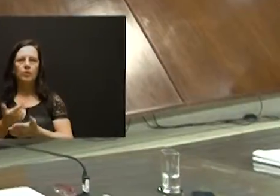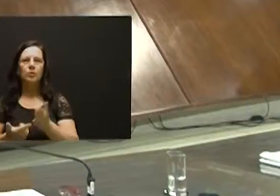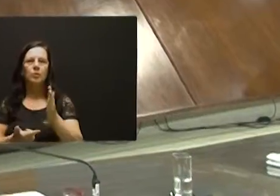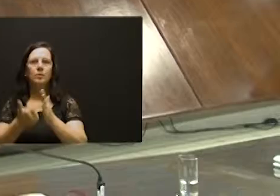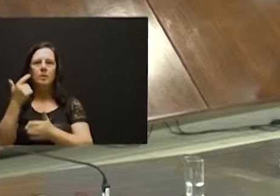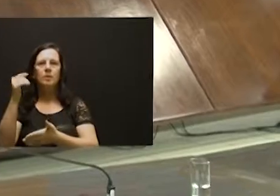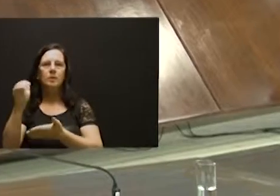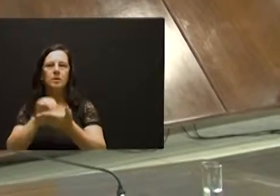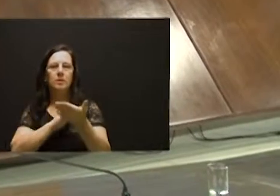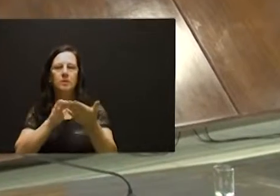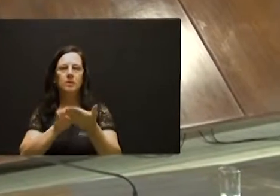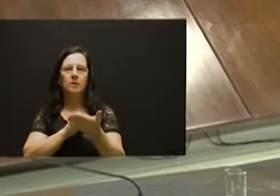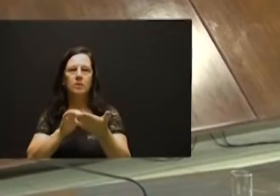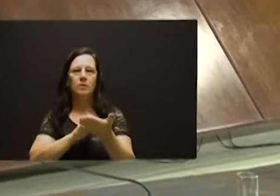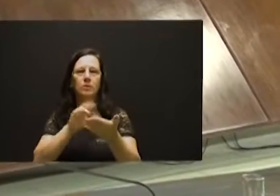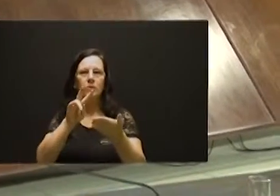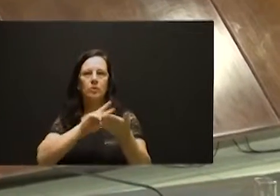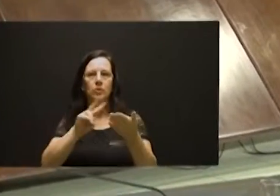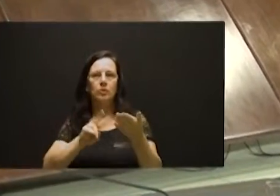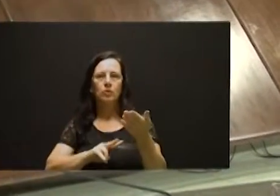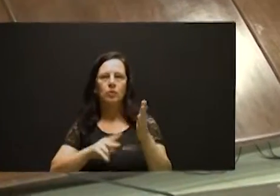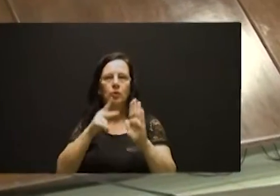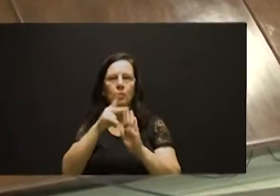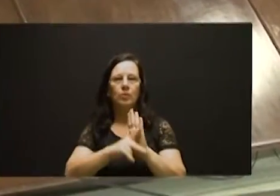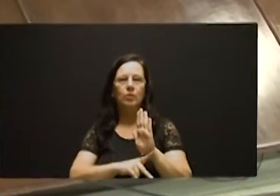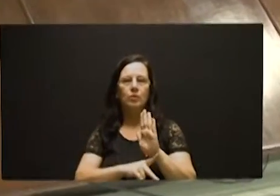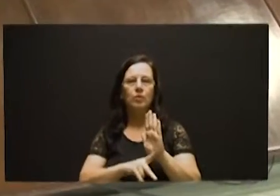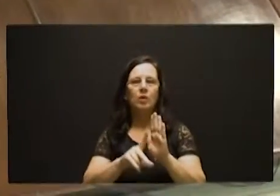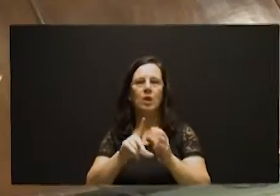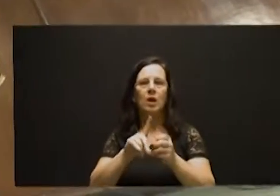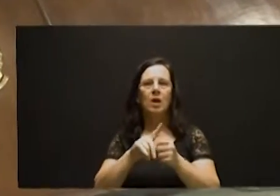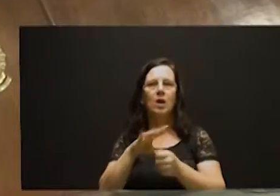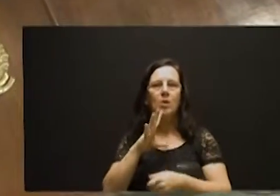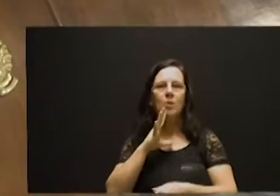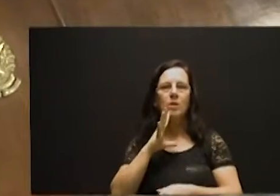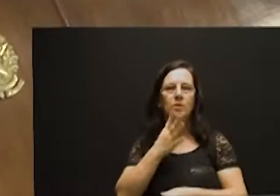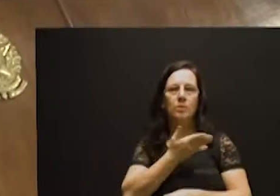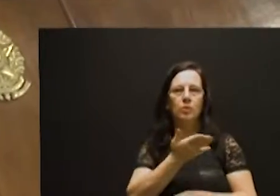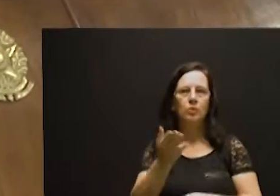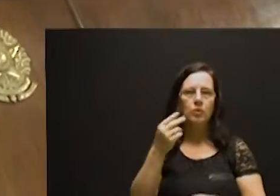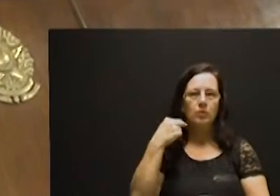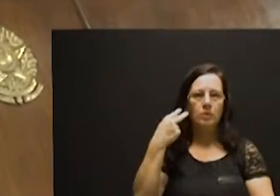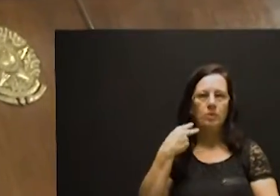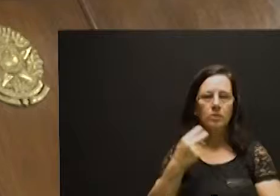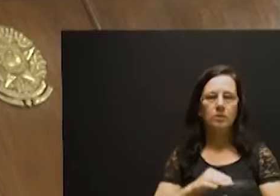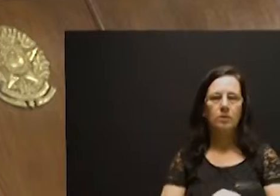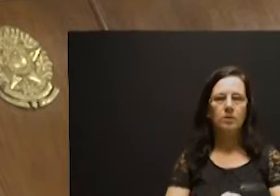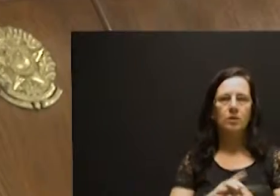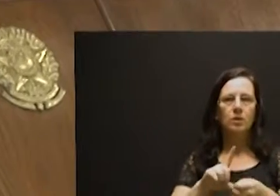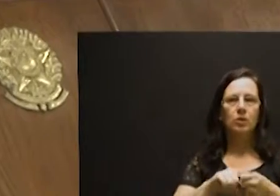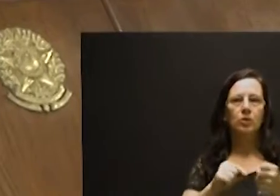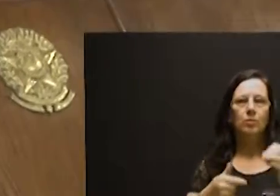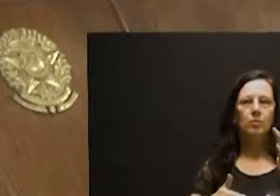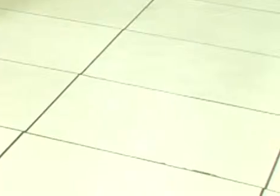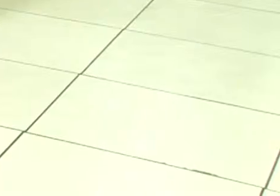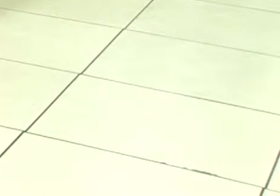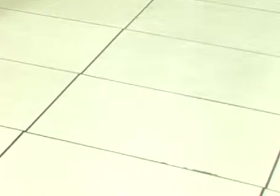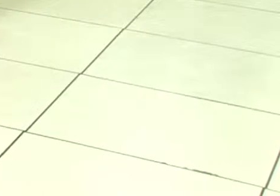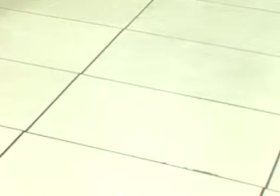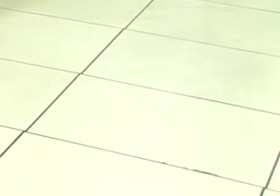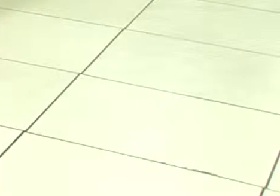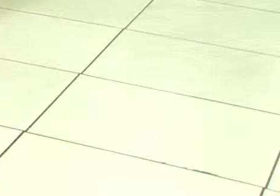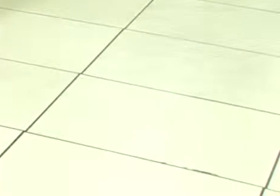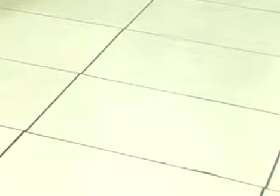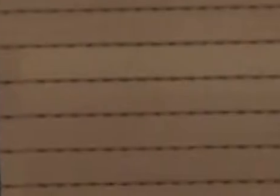nas novas edificações de condomínios residenciais da cidade, que tenham, no caso, mais de 10 unidades. Pelo